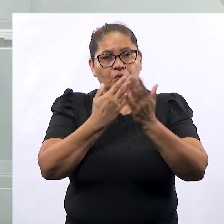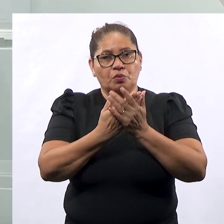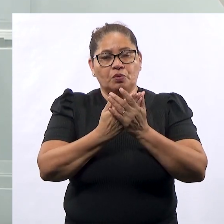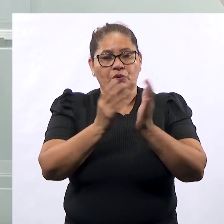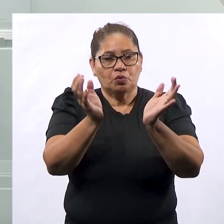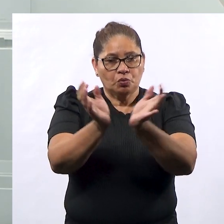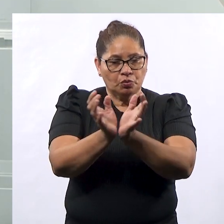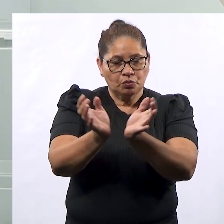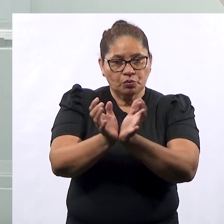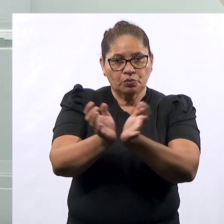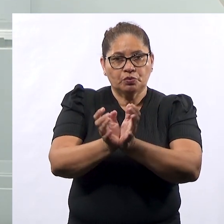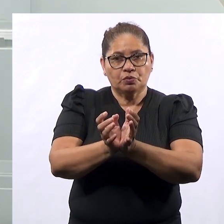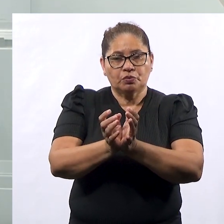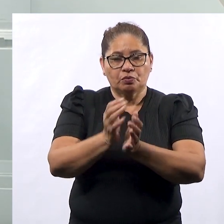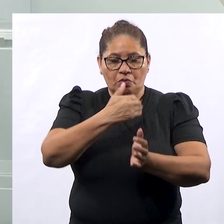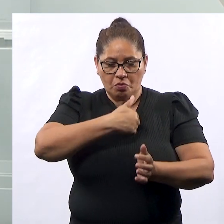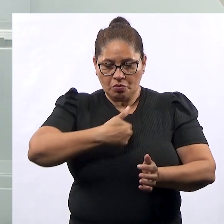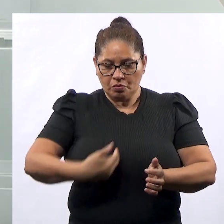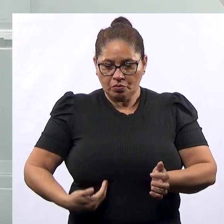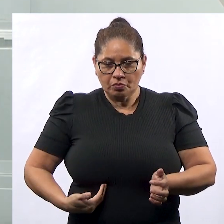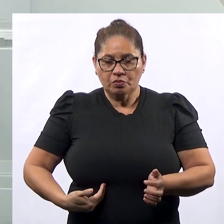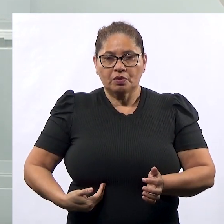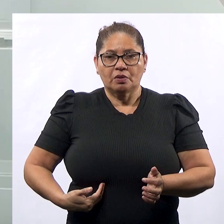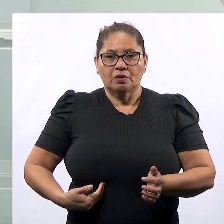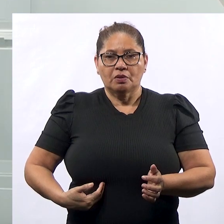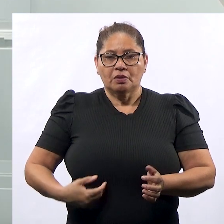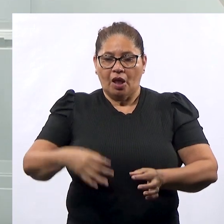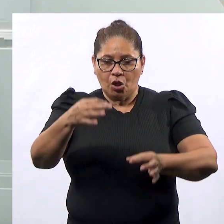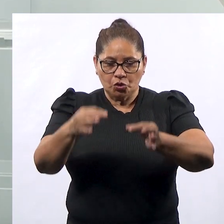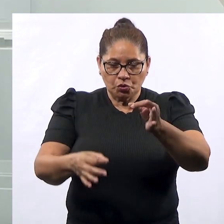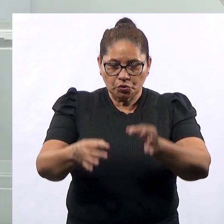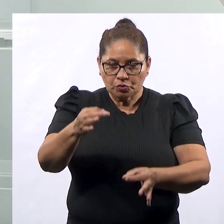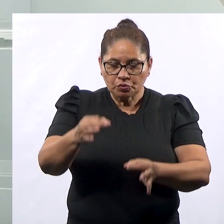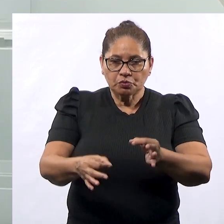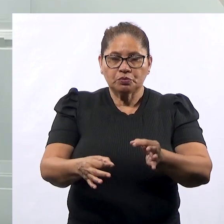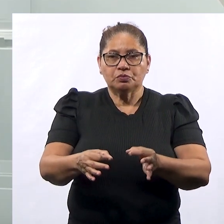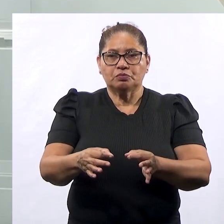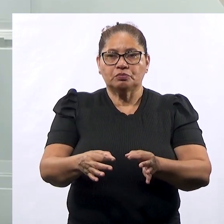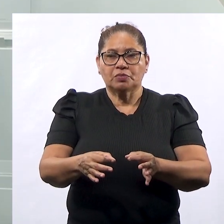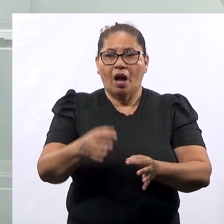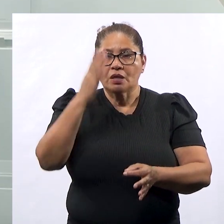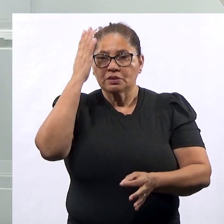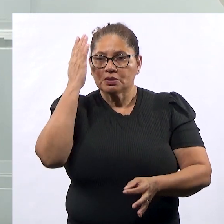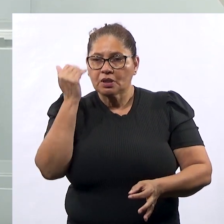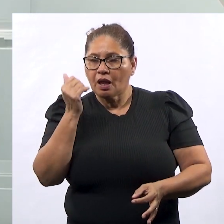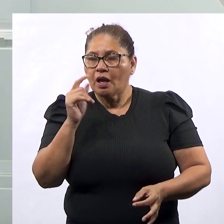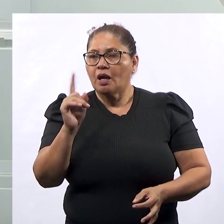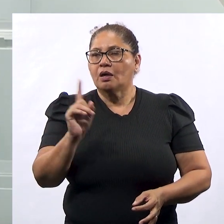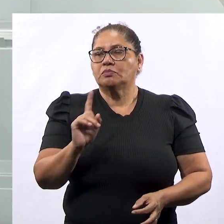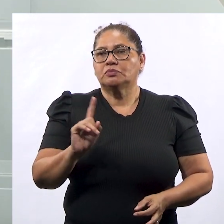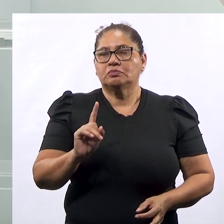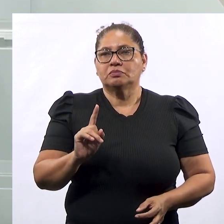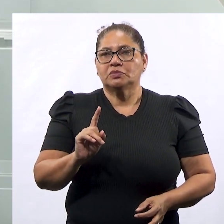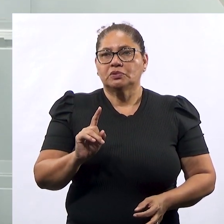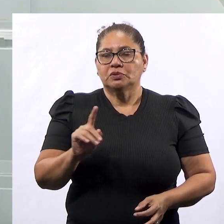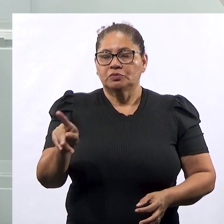quanto a escola, quanto a comunidade, quanto o governo julga se o aluno sabe ou não sabe, se o professor é bom